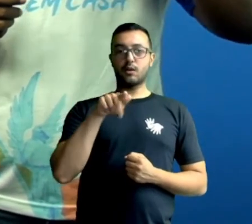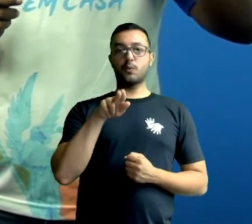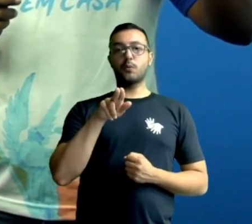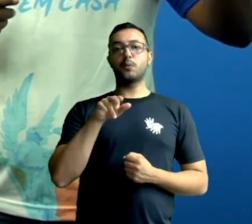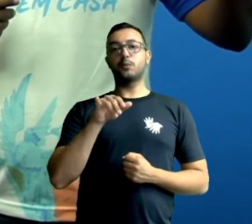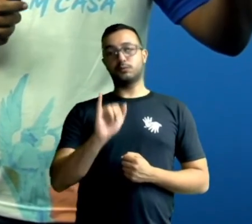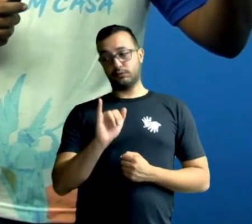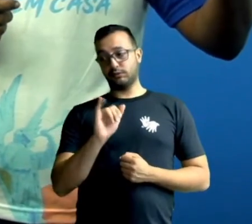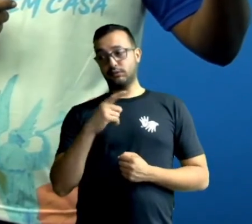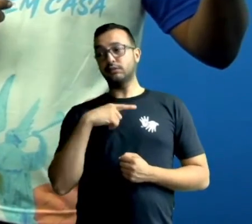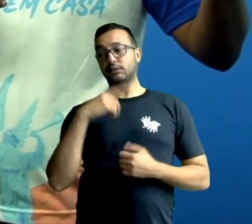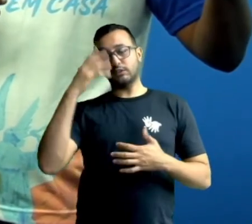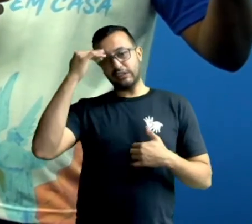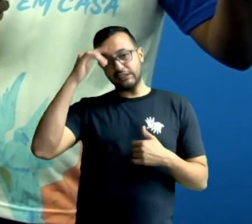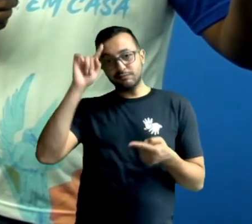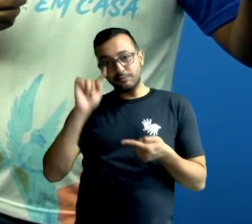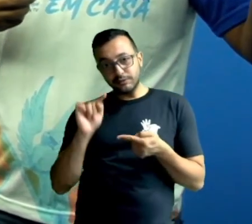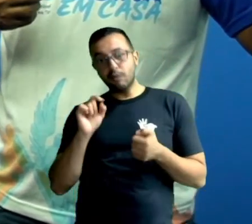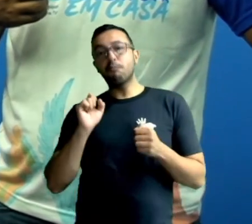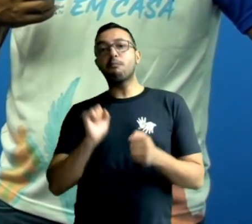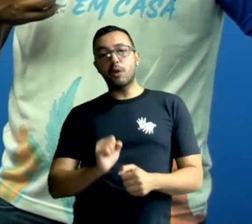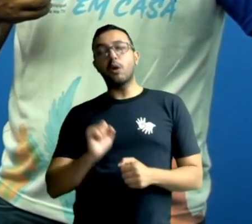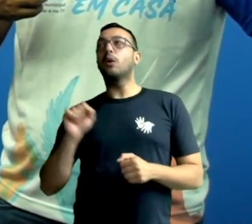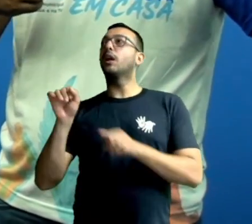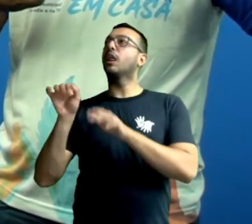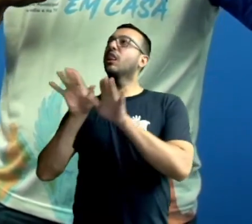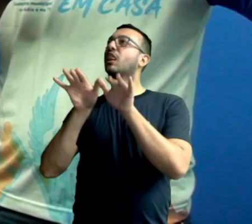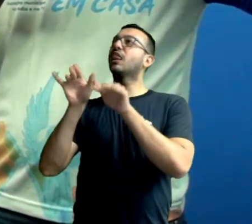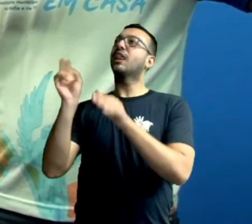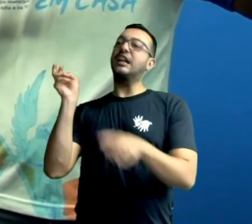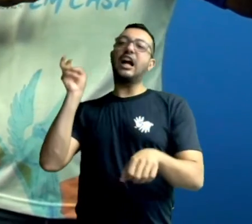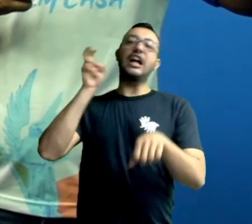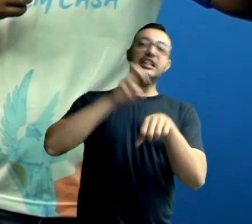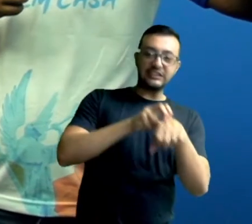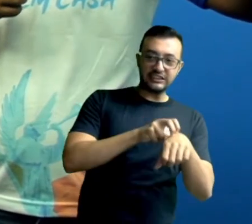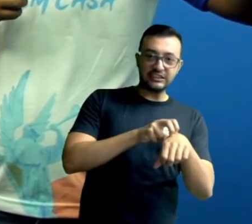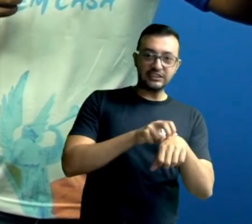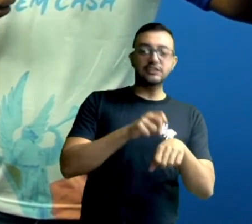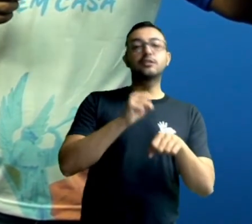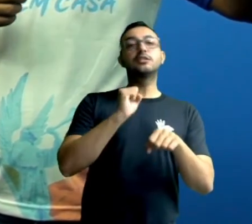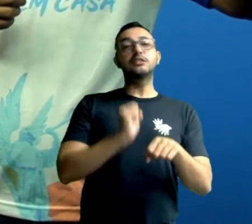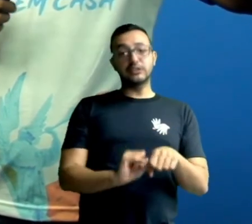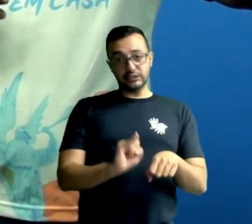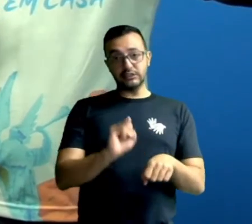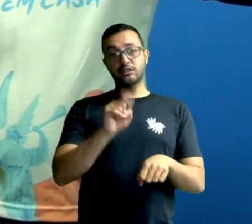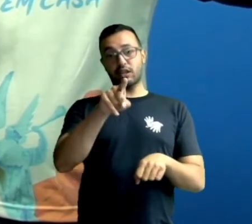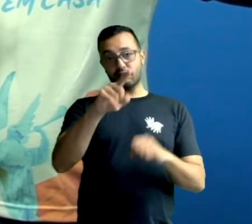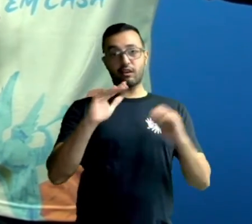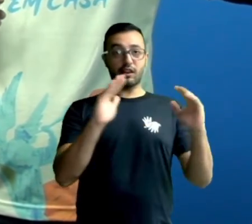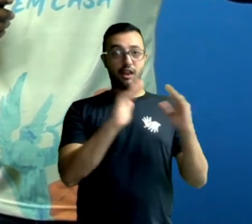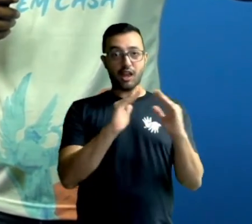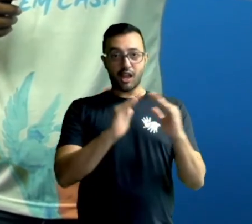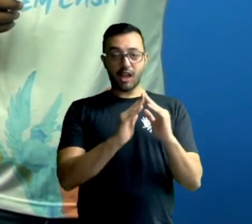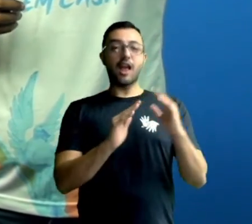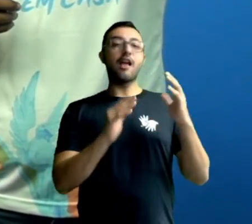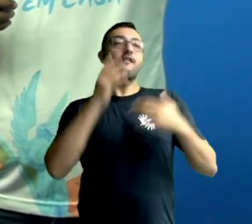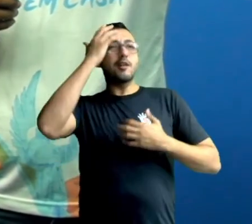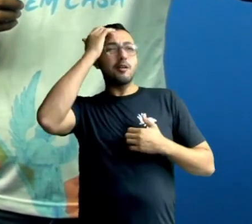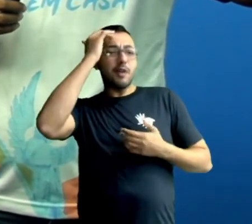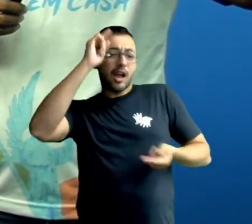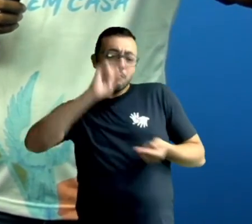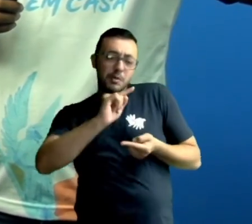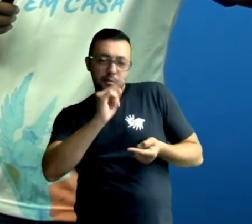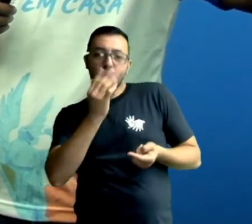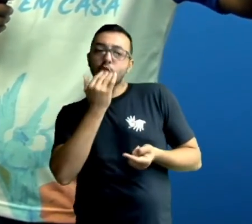ser mordido por um morcego e você costuma alimentar saguis no quintal de casa, acha bonito aquele